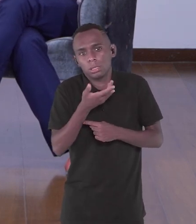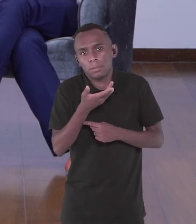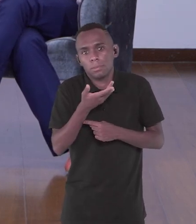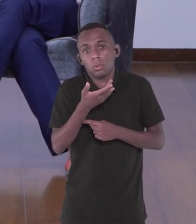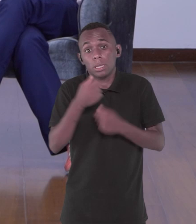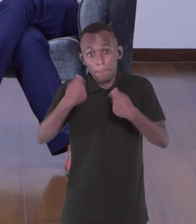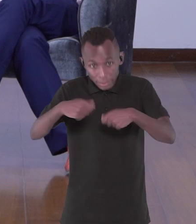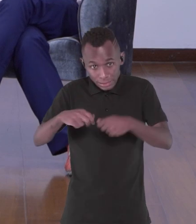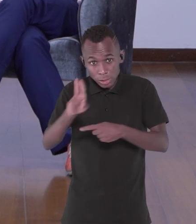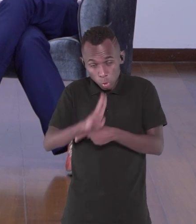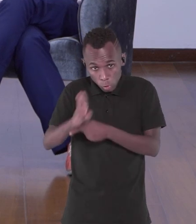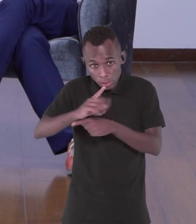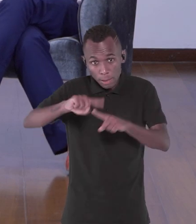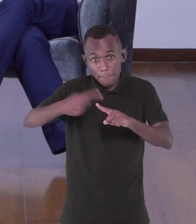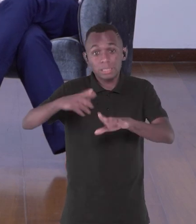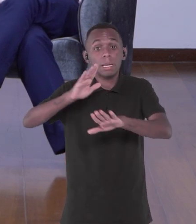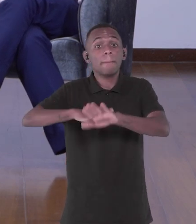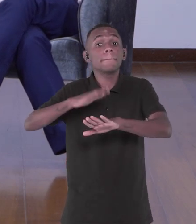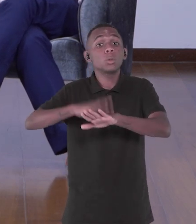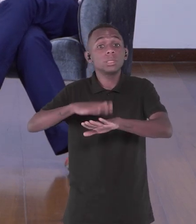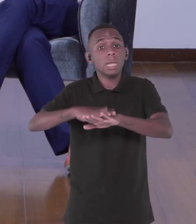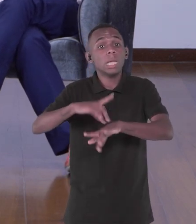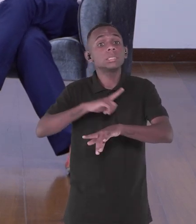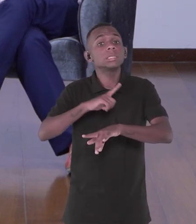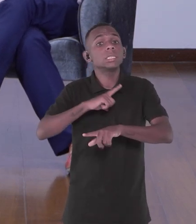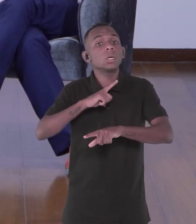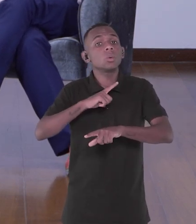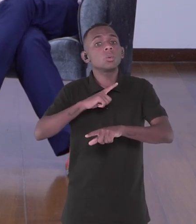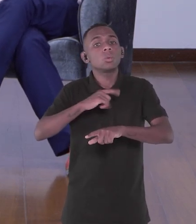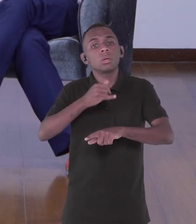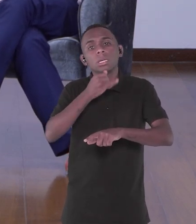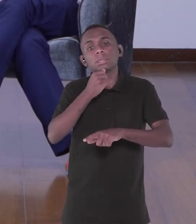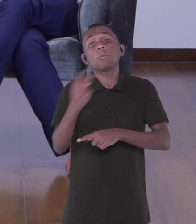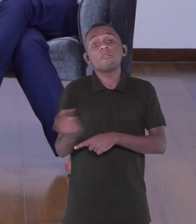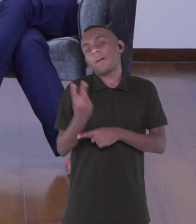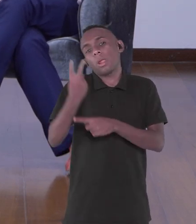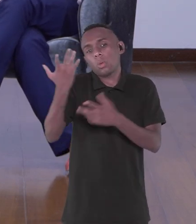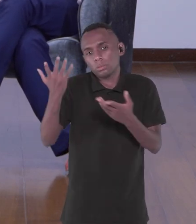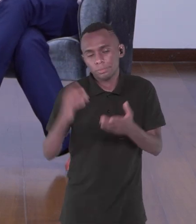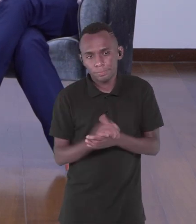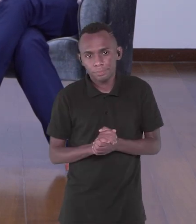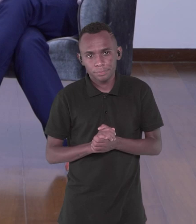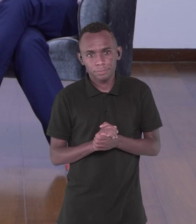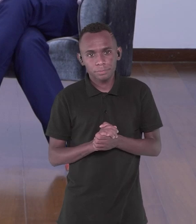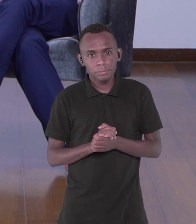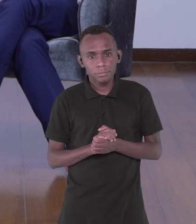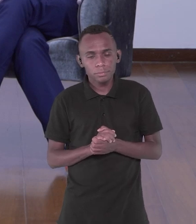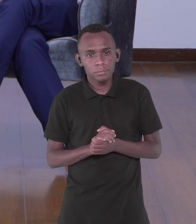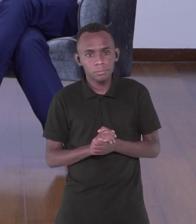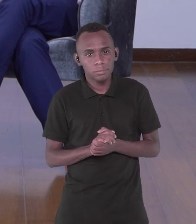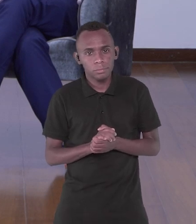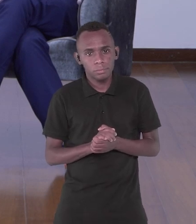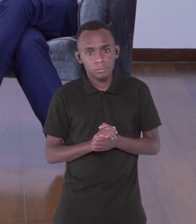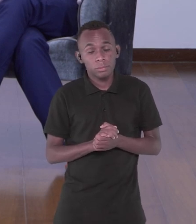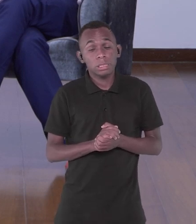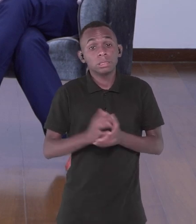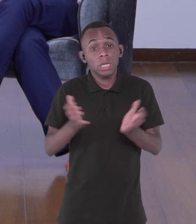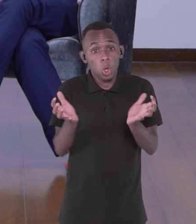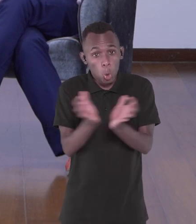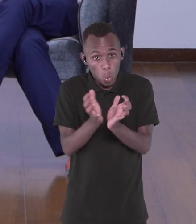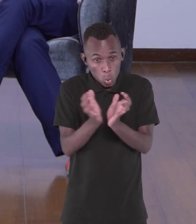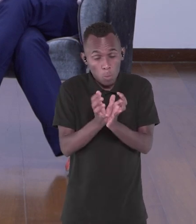consumo, mas que tenha por trás desse consumo um pacote de valores. Né? Esse